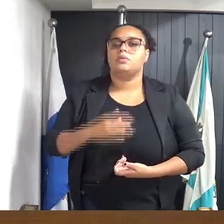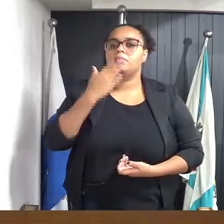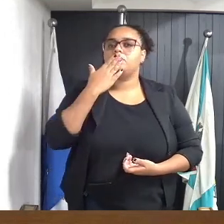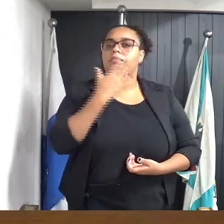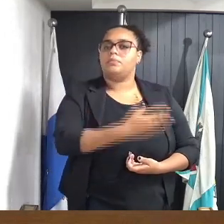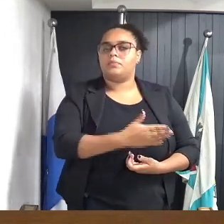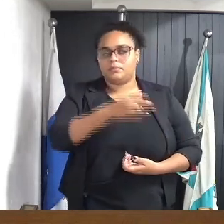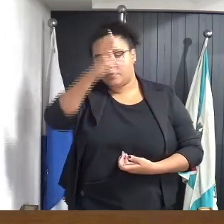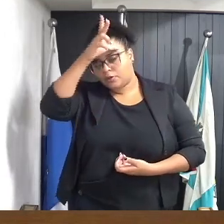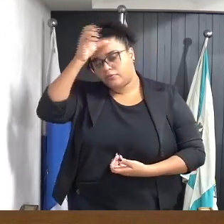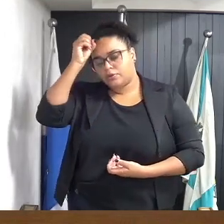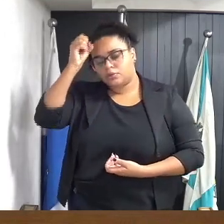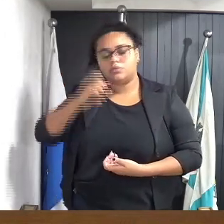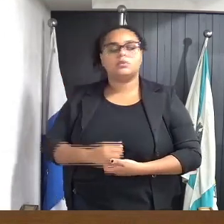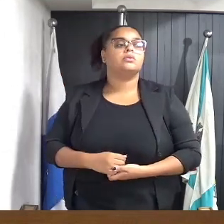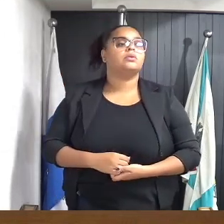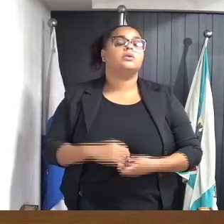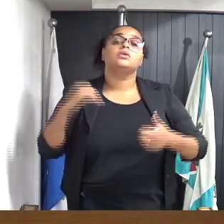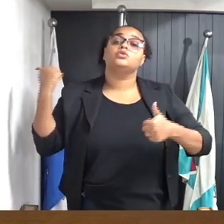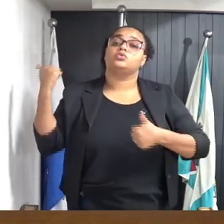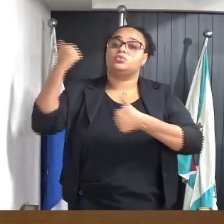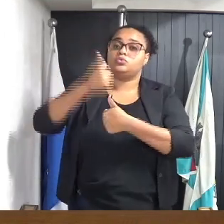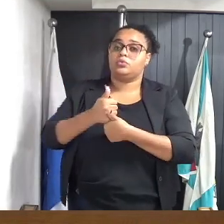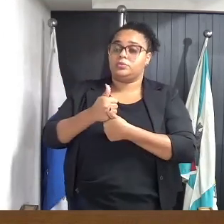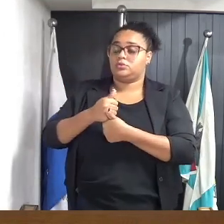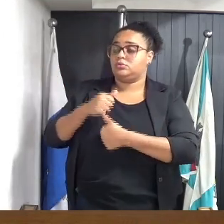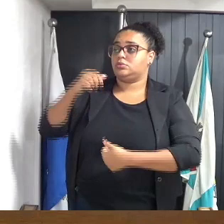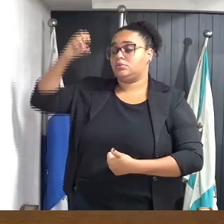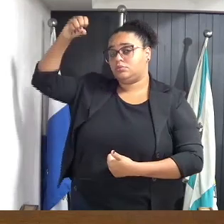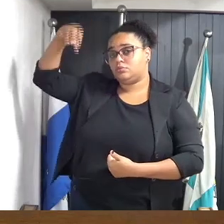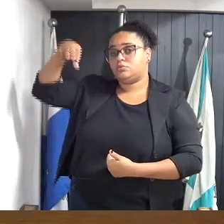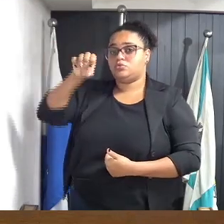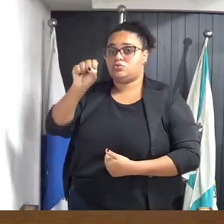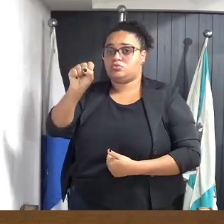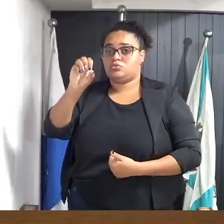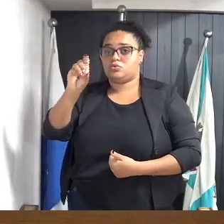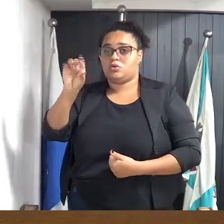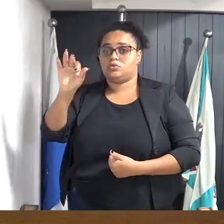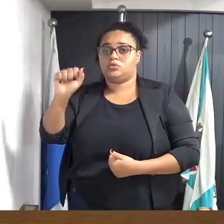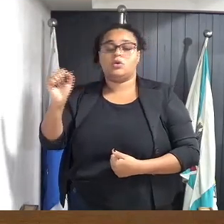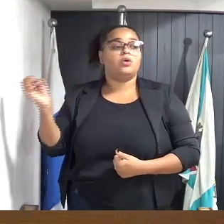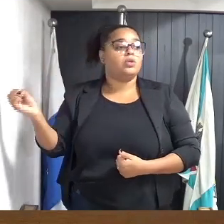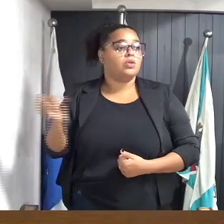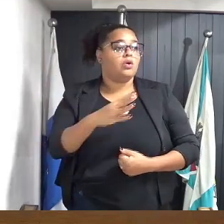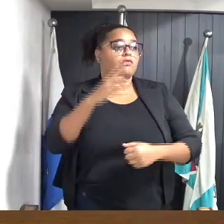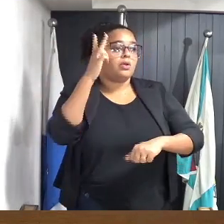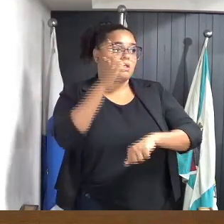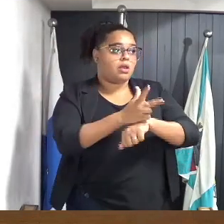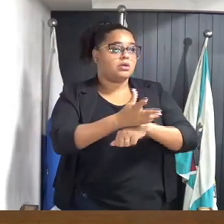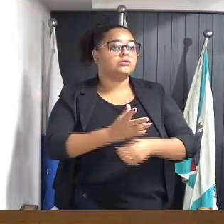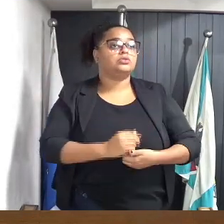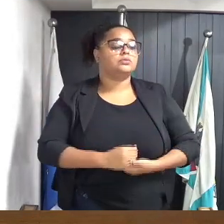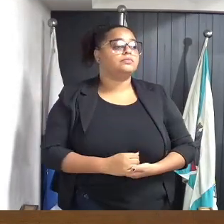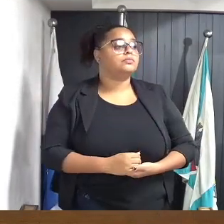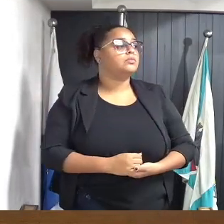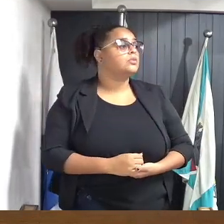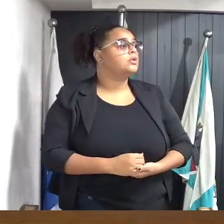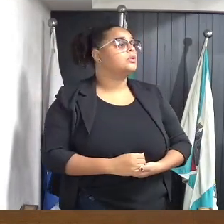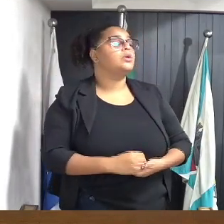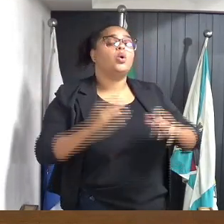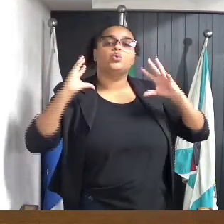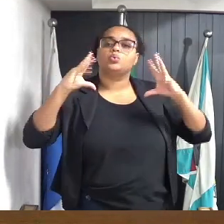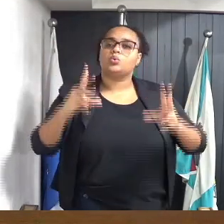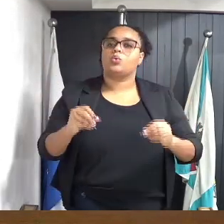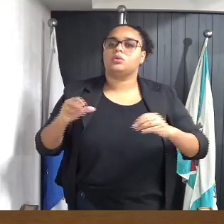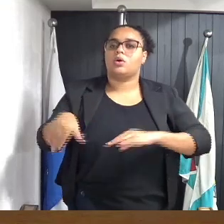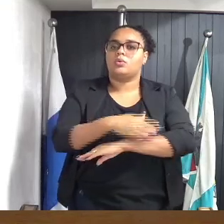solicitando ao excelentíssimo senhor prefeito substituição das atuais lâmpadas a vapor de sódio pelo sistema de iluminação com lâmpadas de LED